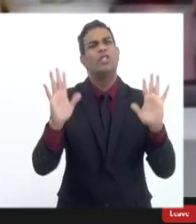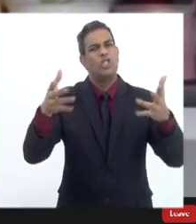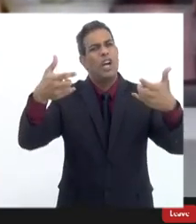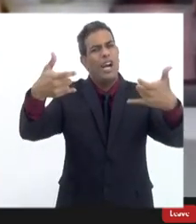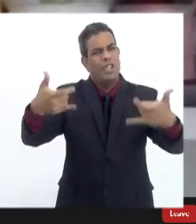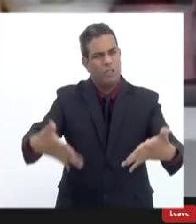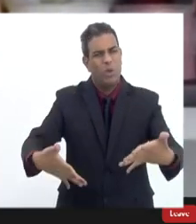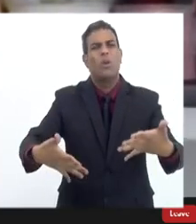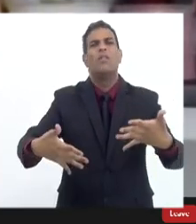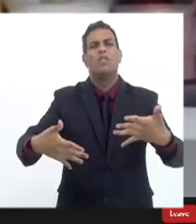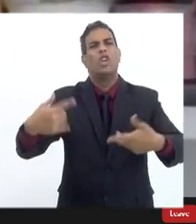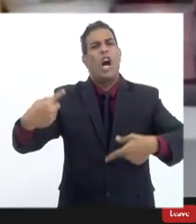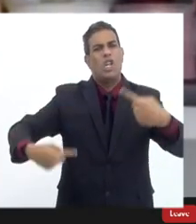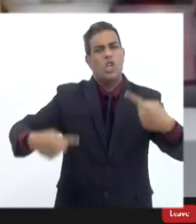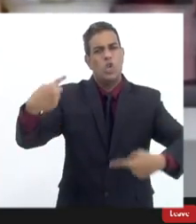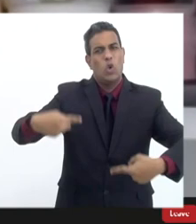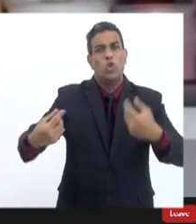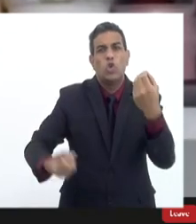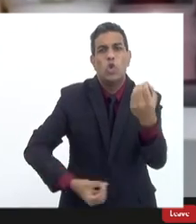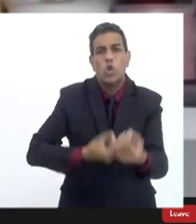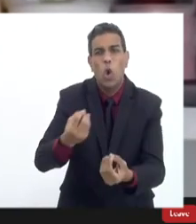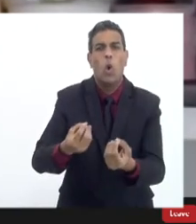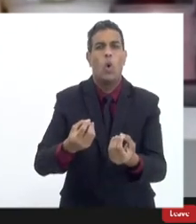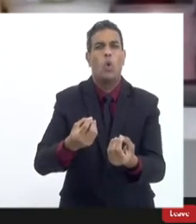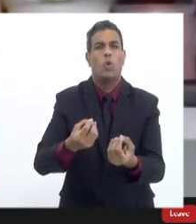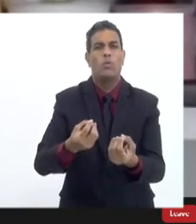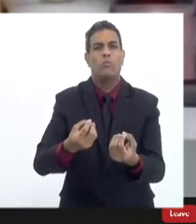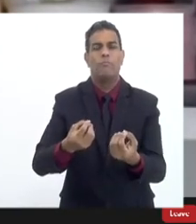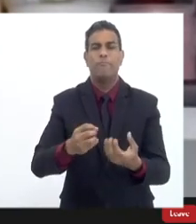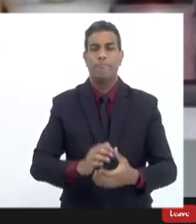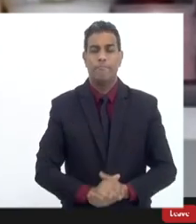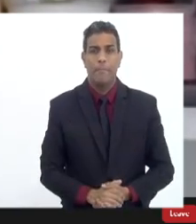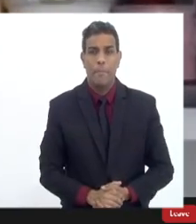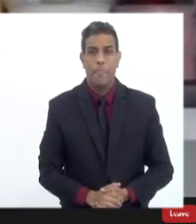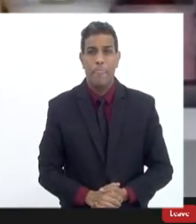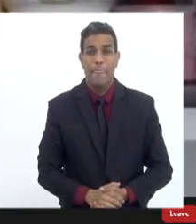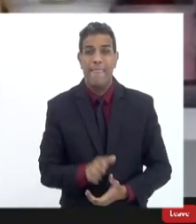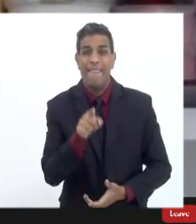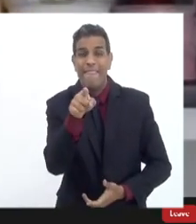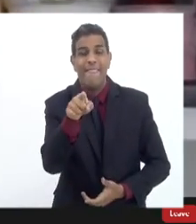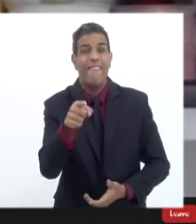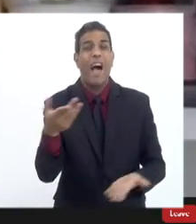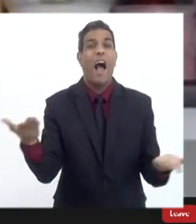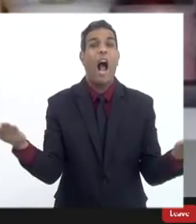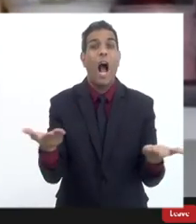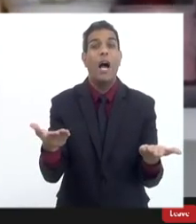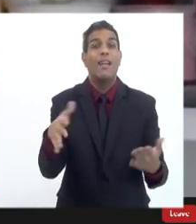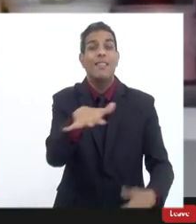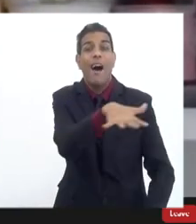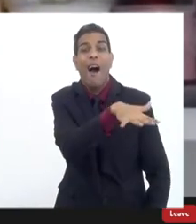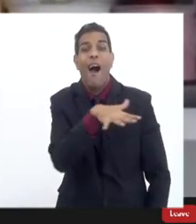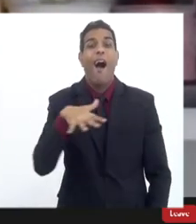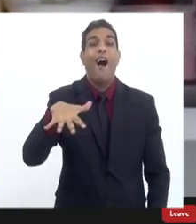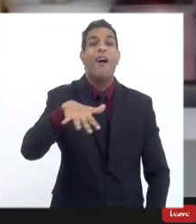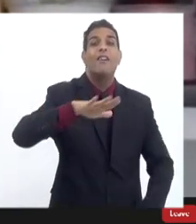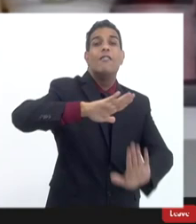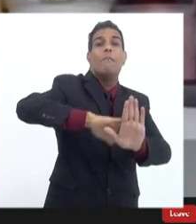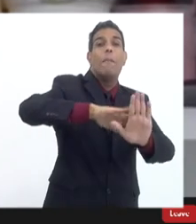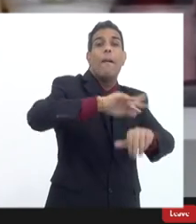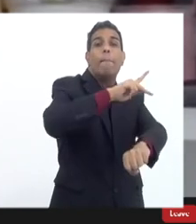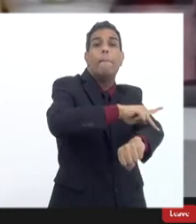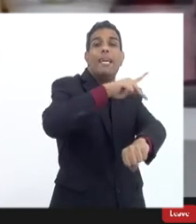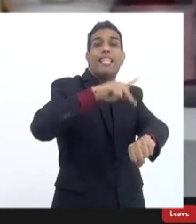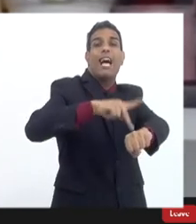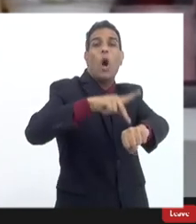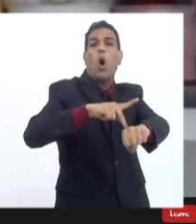foram bastante abordadas, não é, por várias pessoas que falaram, entrar um pouco na questão pedagógica, especialmente quando se